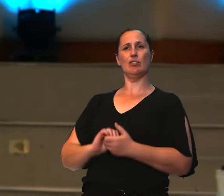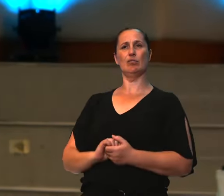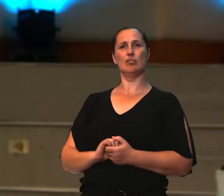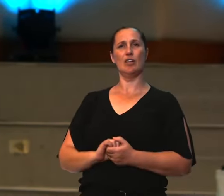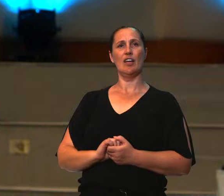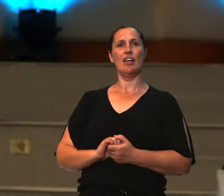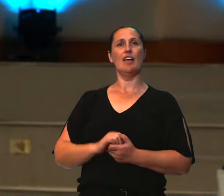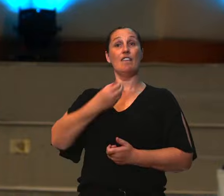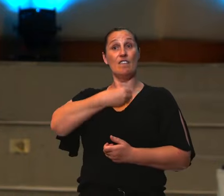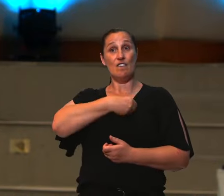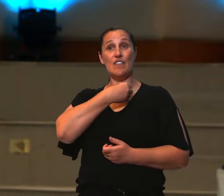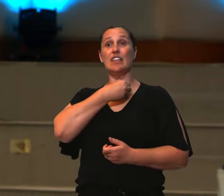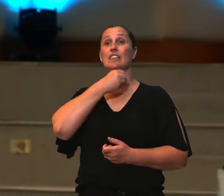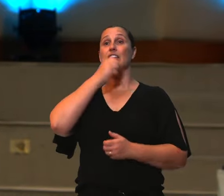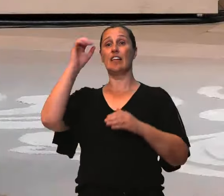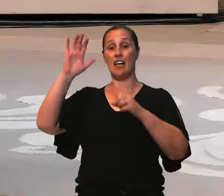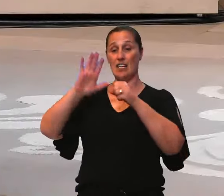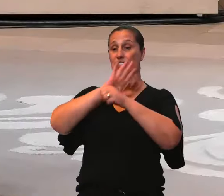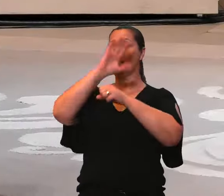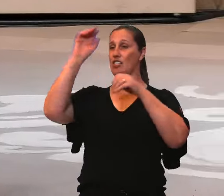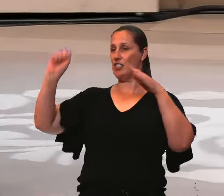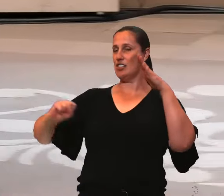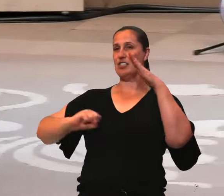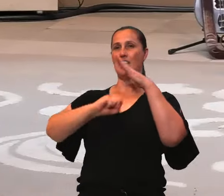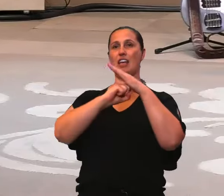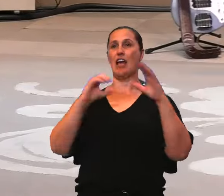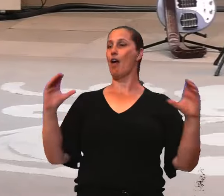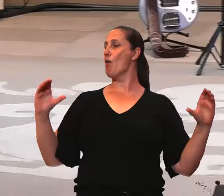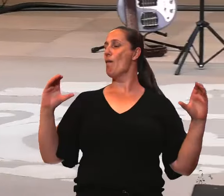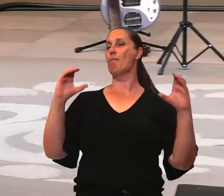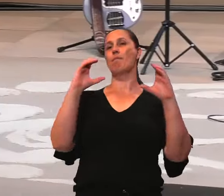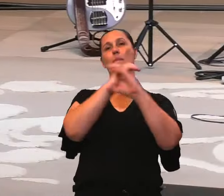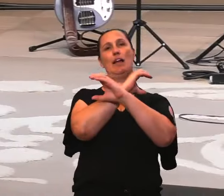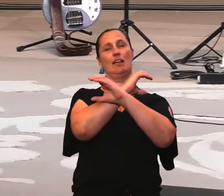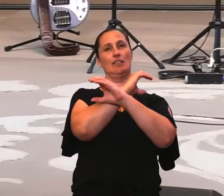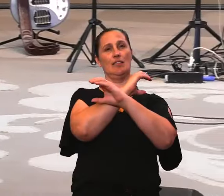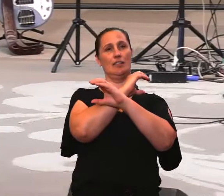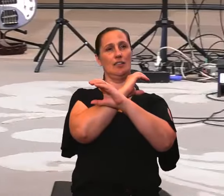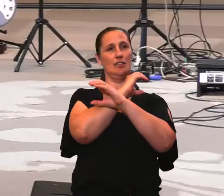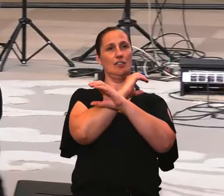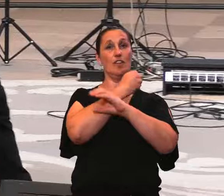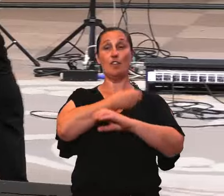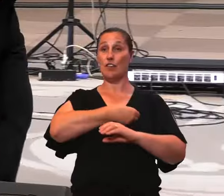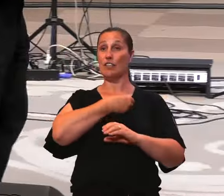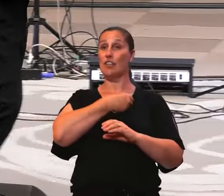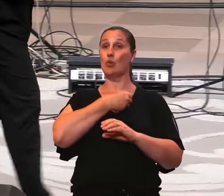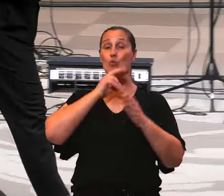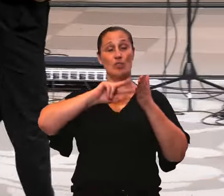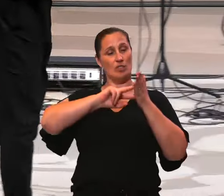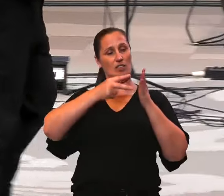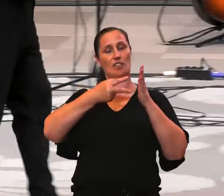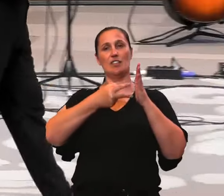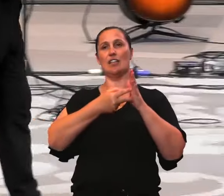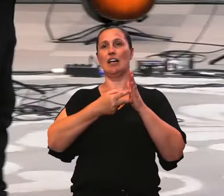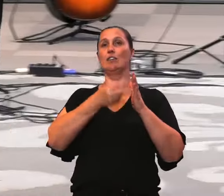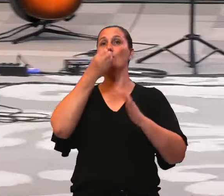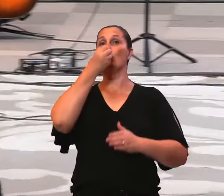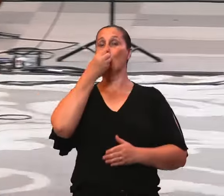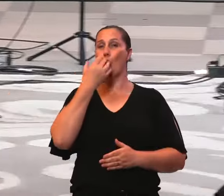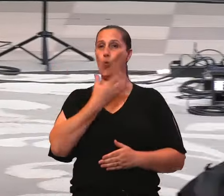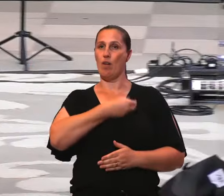vida em abundância é uma vida gostosa de ser vivida uma vida com significado uma vida que vale a pena